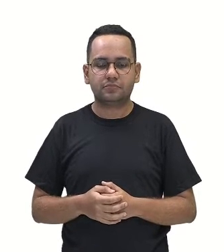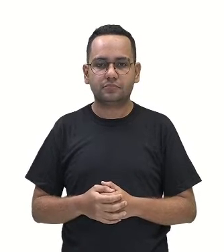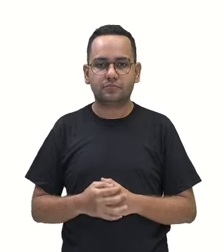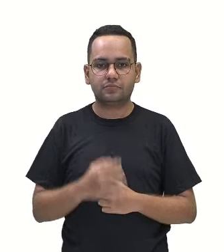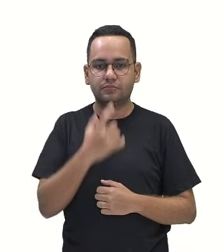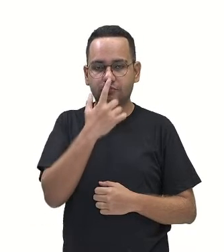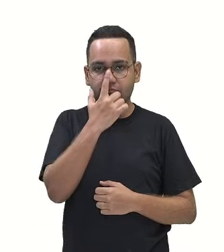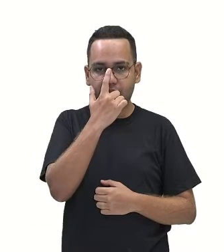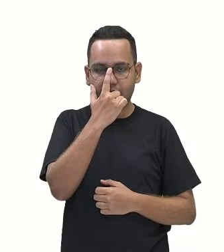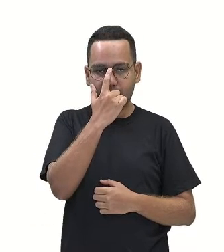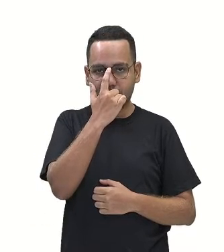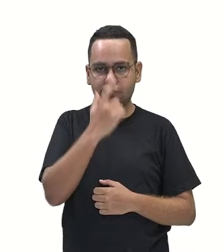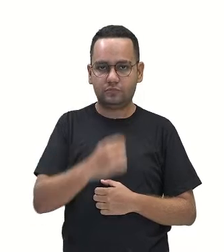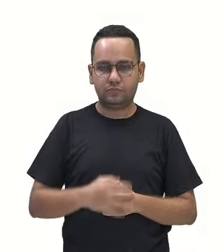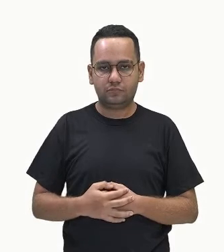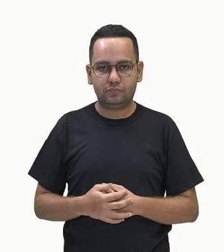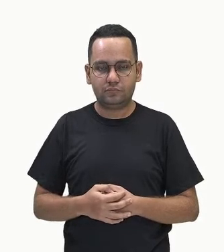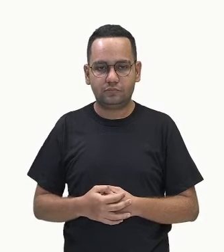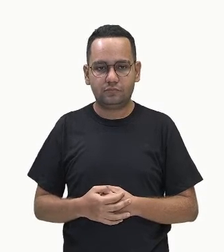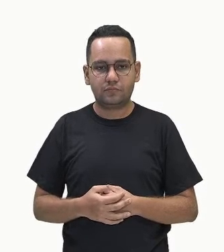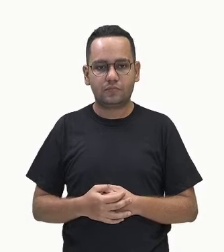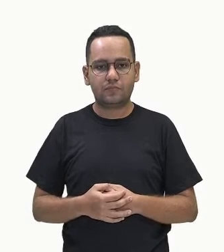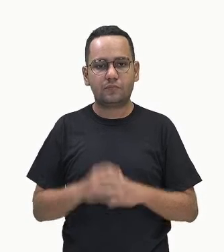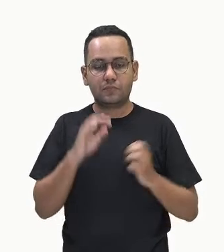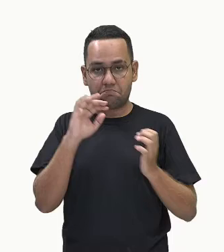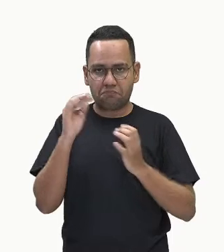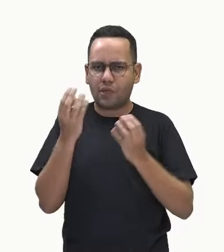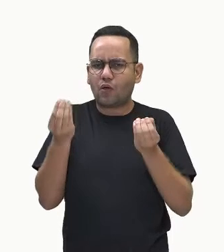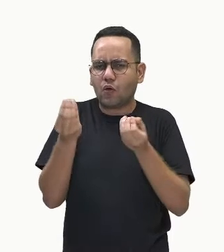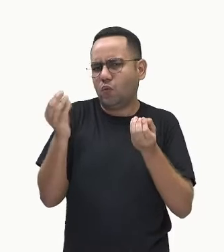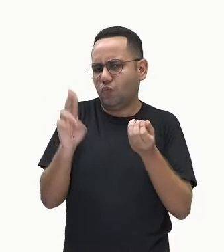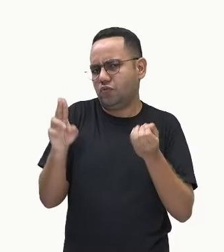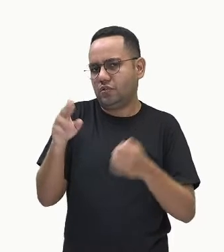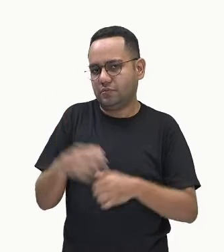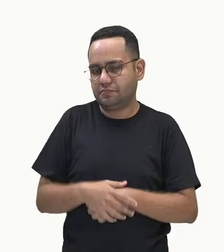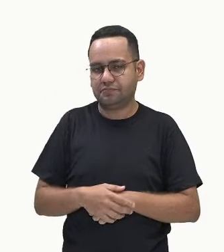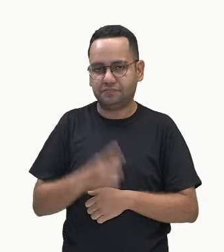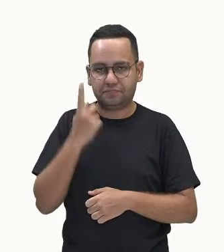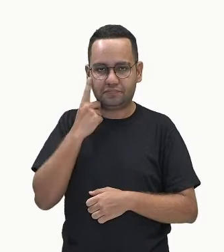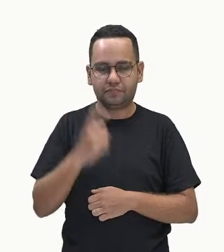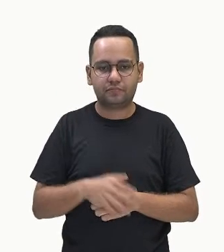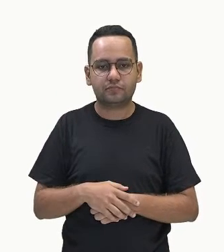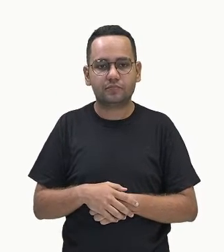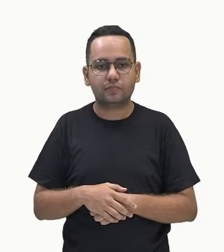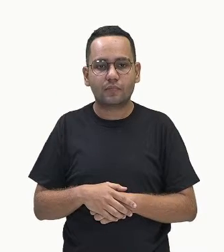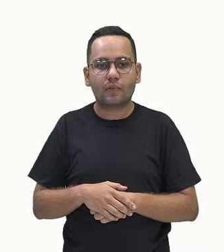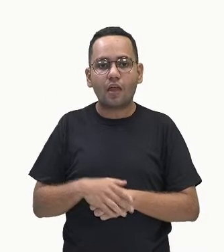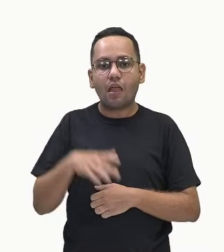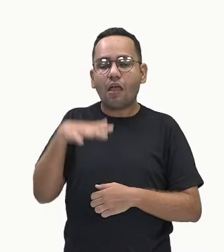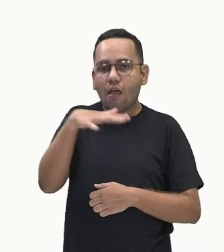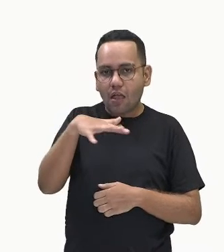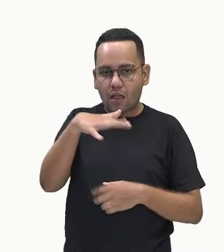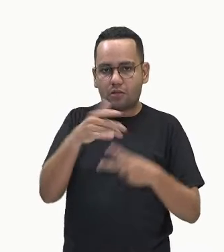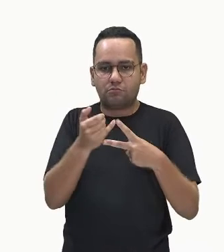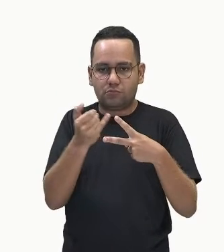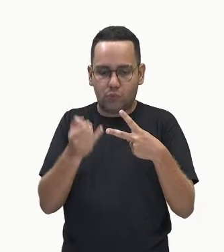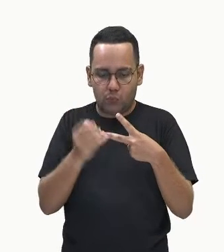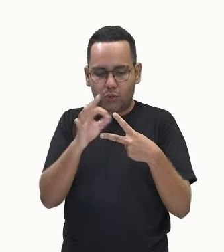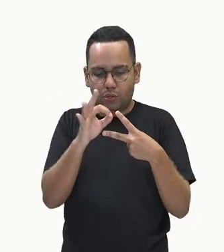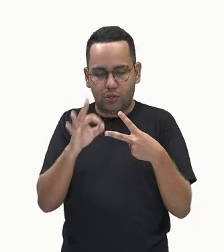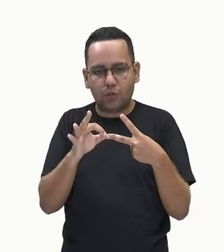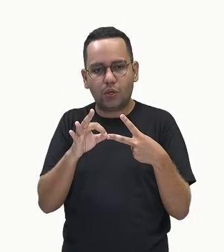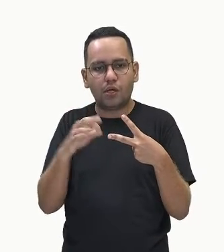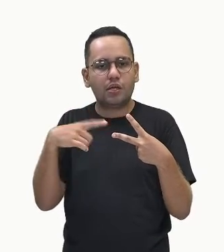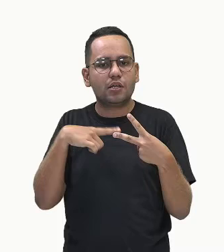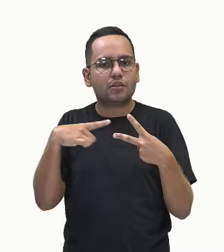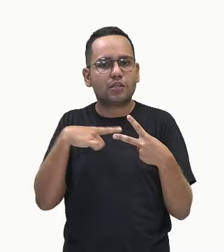vamos verificar então como nós vamos utilizar isso. Atenção! A área de um polígono regular é obtida por meio de